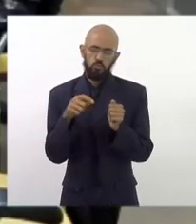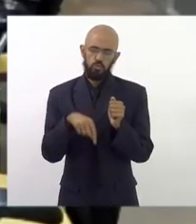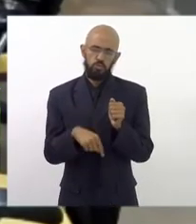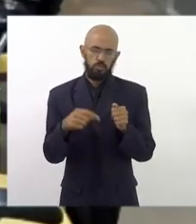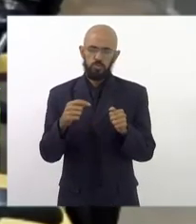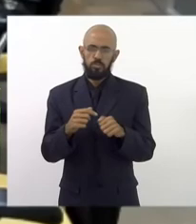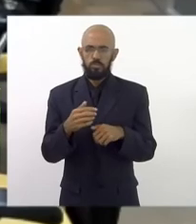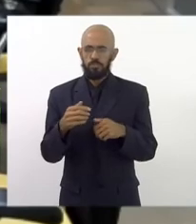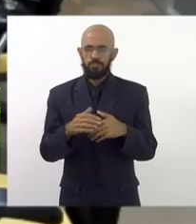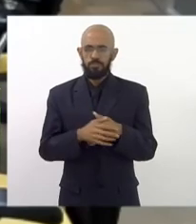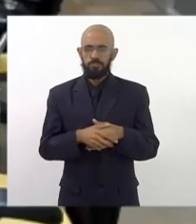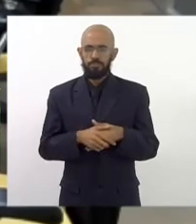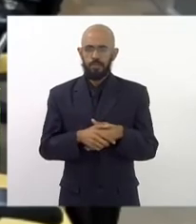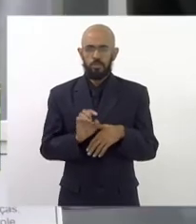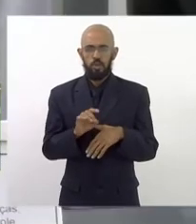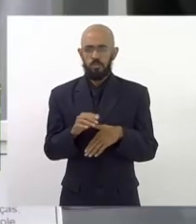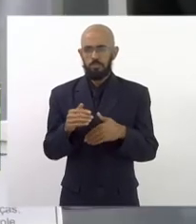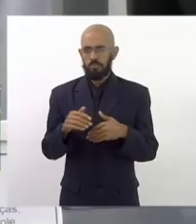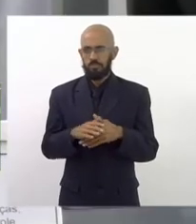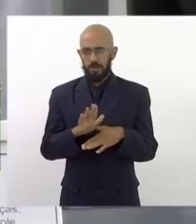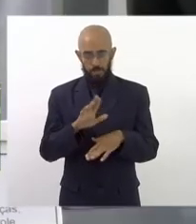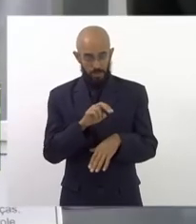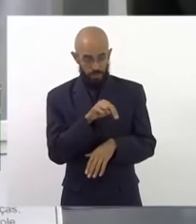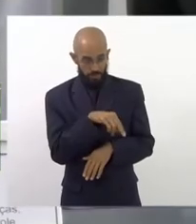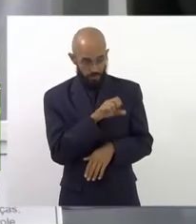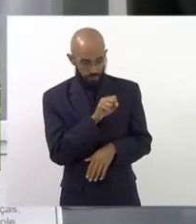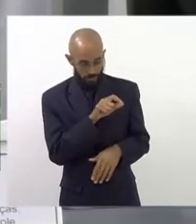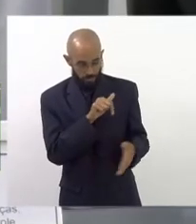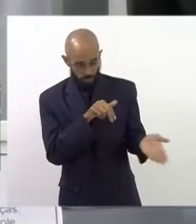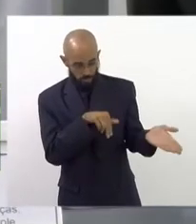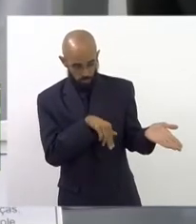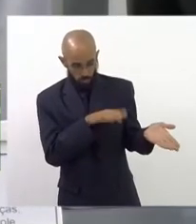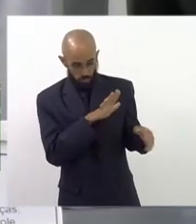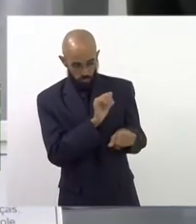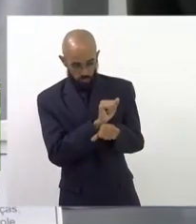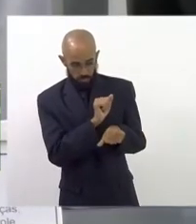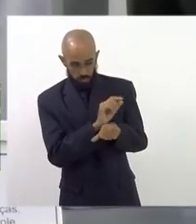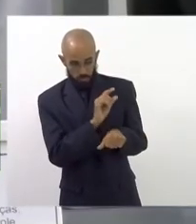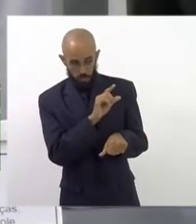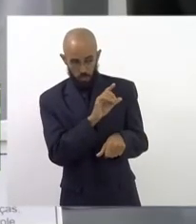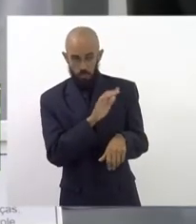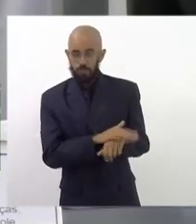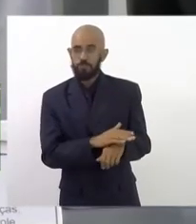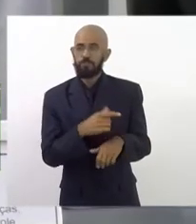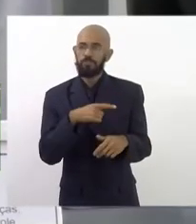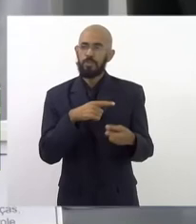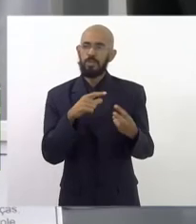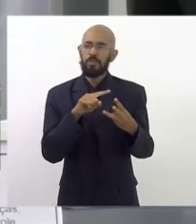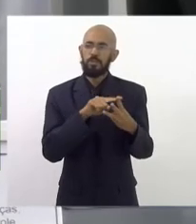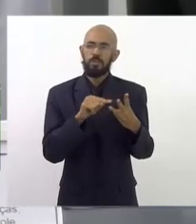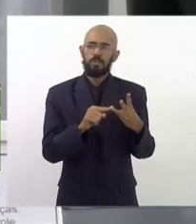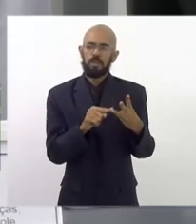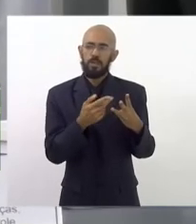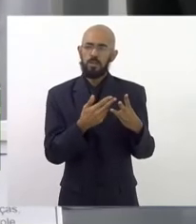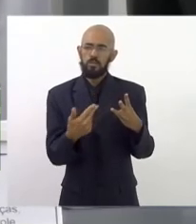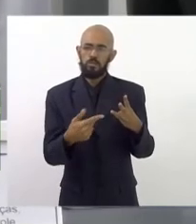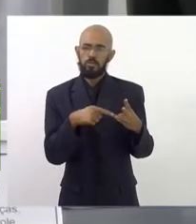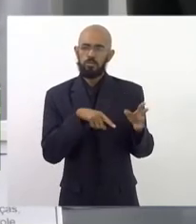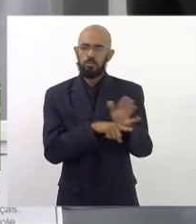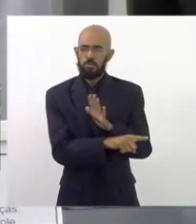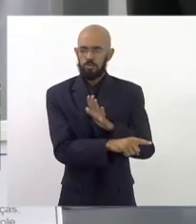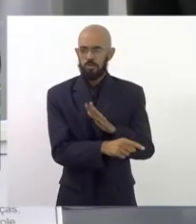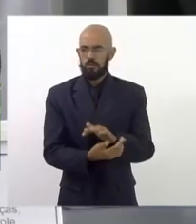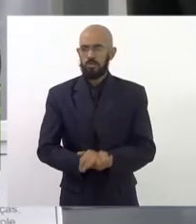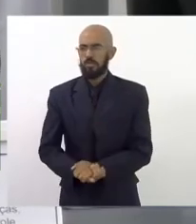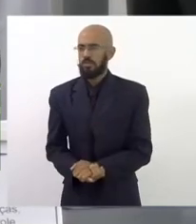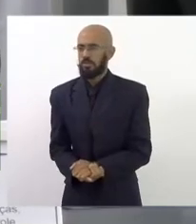isso, muito obrigado. Nelson, espera aí, o Valdeque. Olha só, são três questões que eu queria colocar.